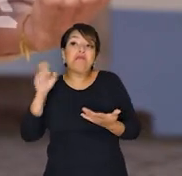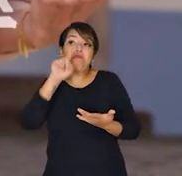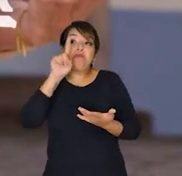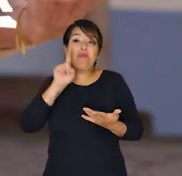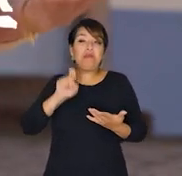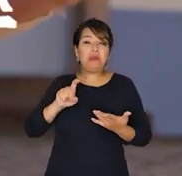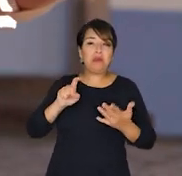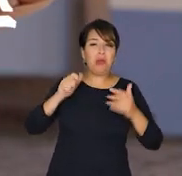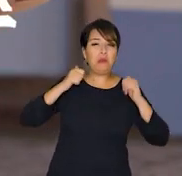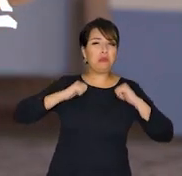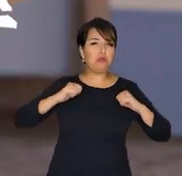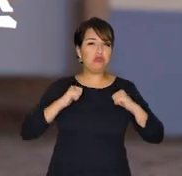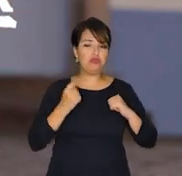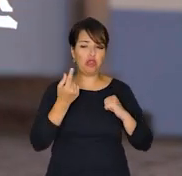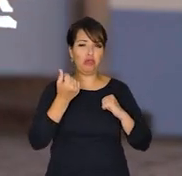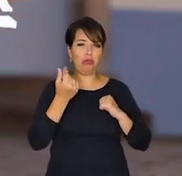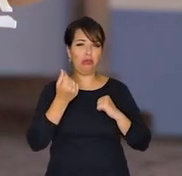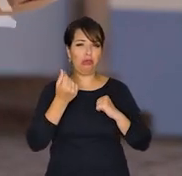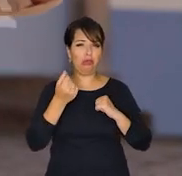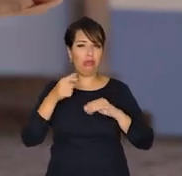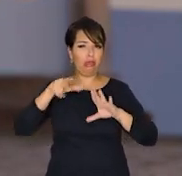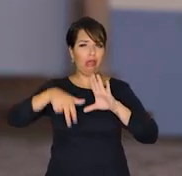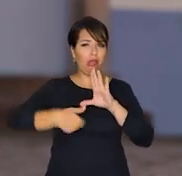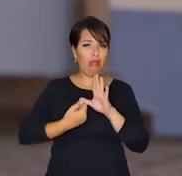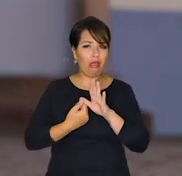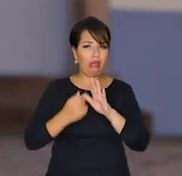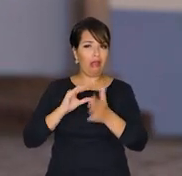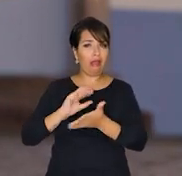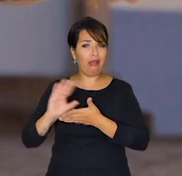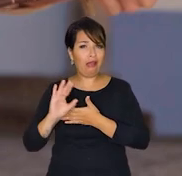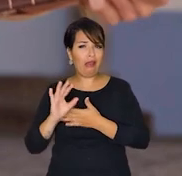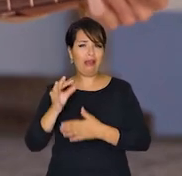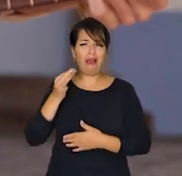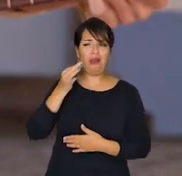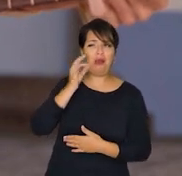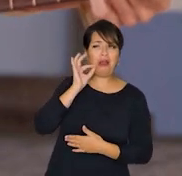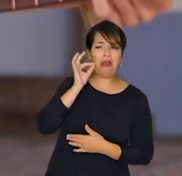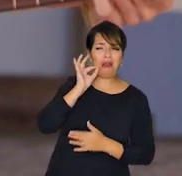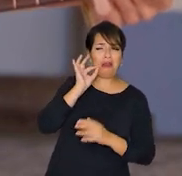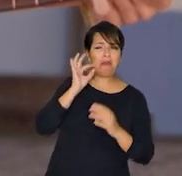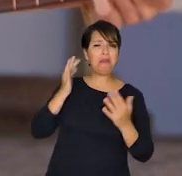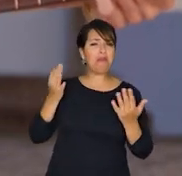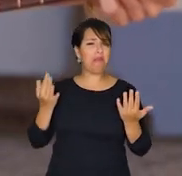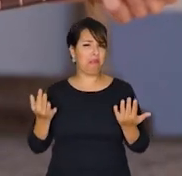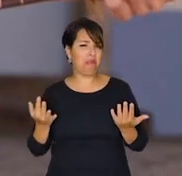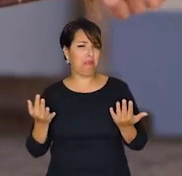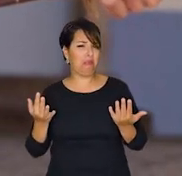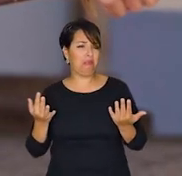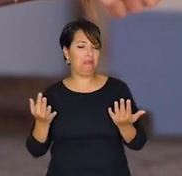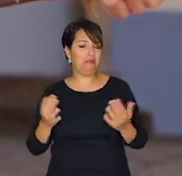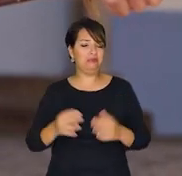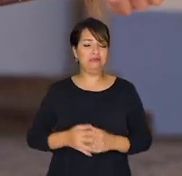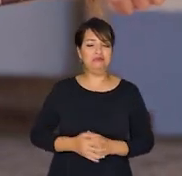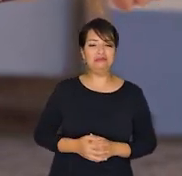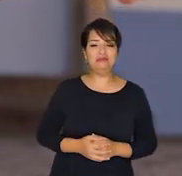Botou dinheiro na mochila ou foi tomar café?